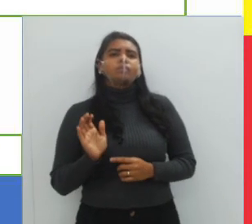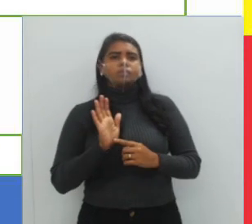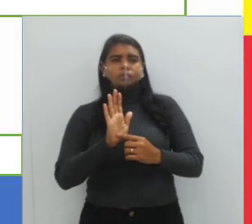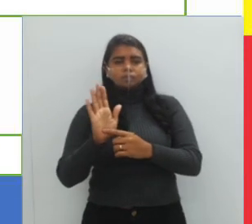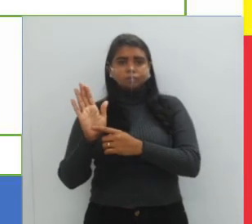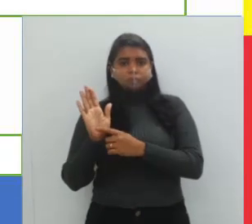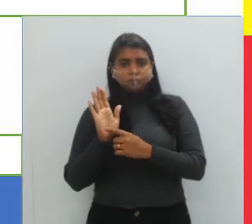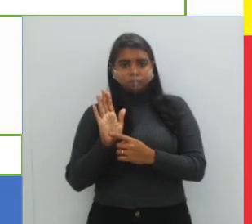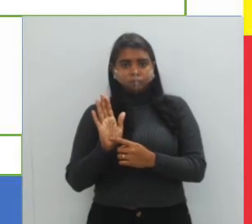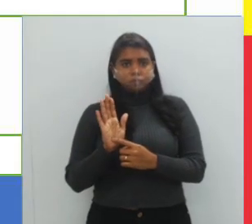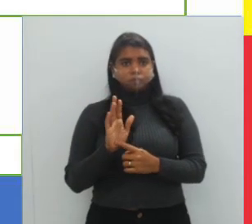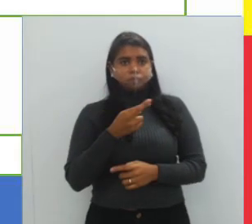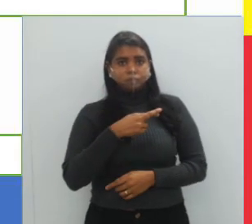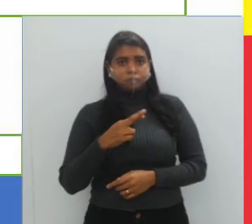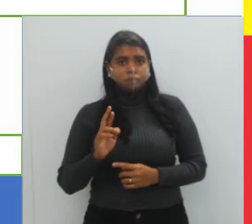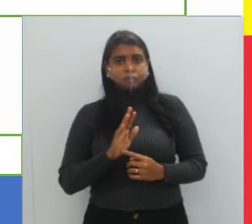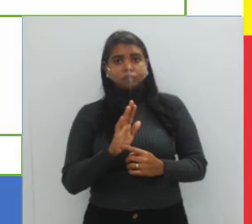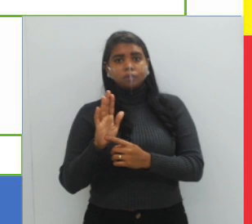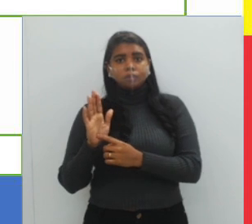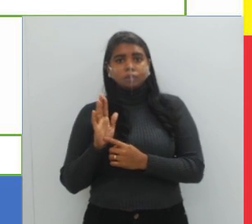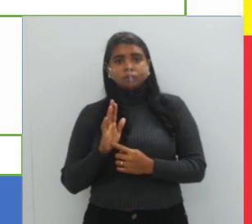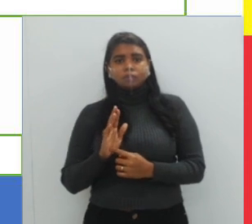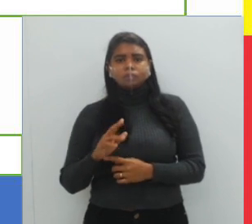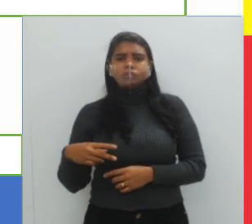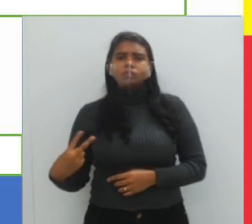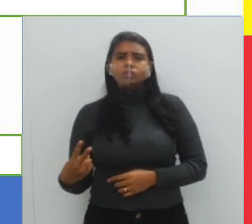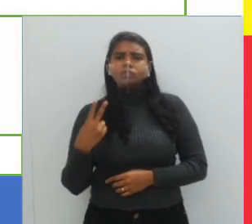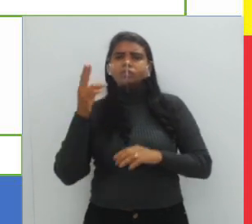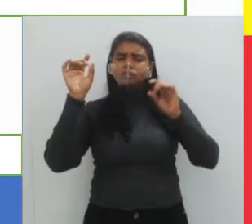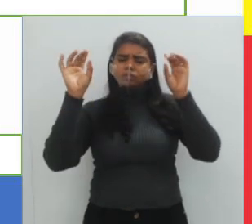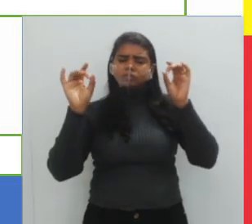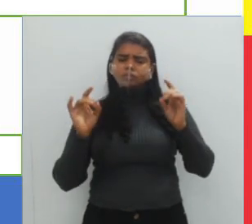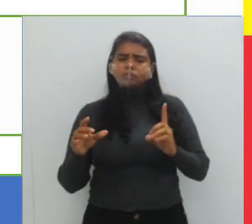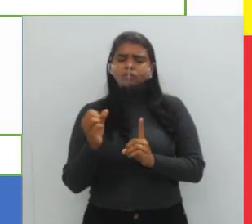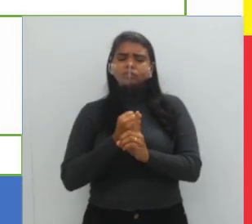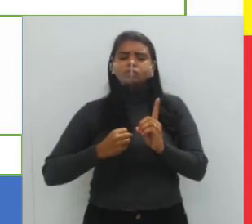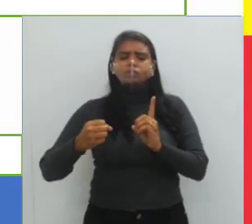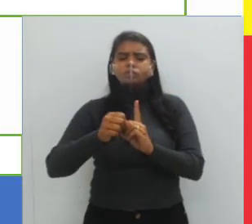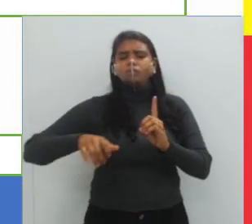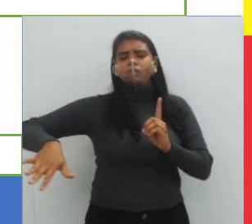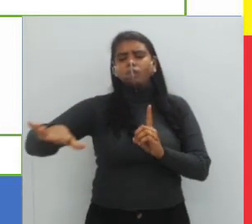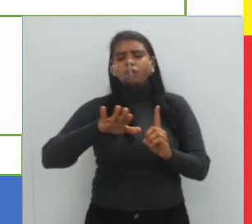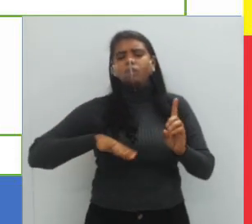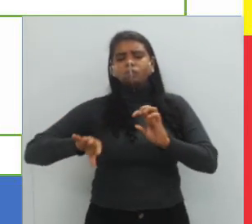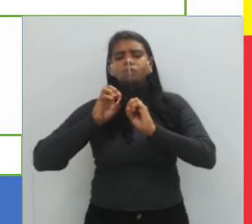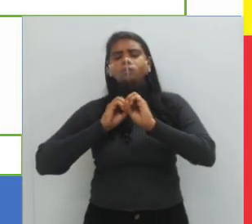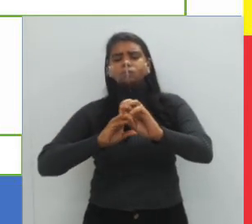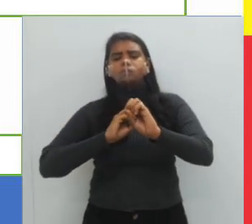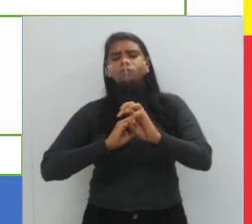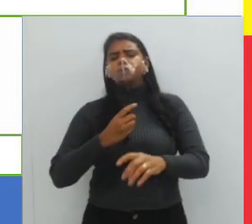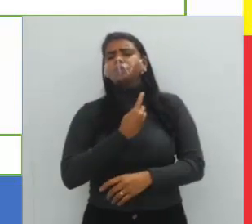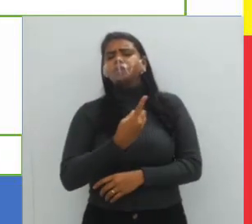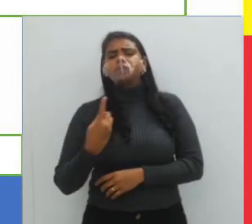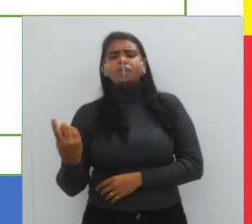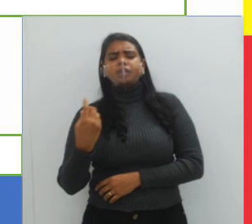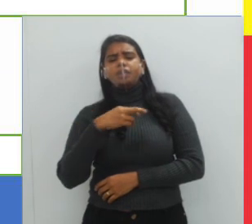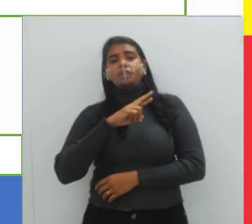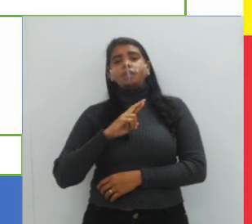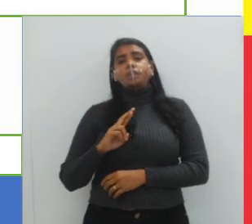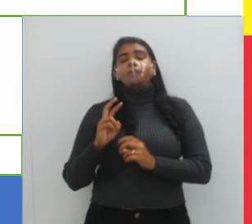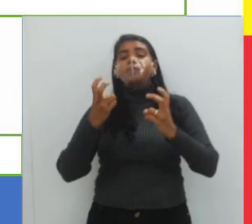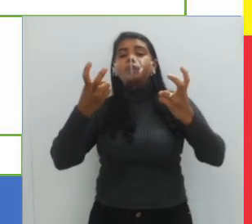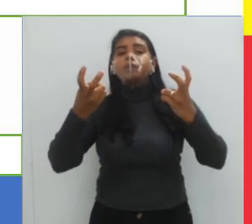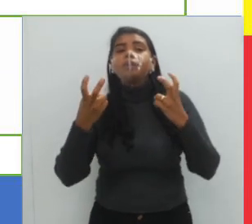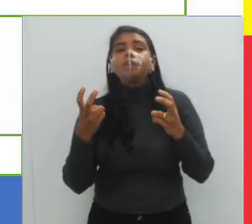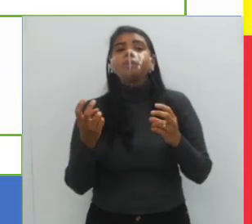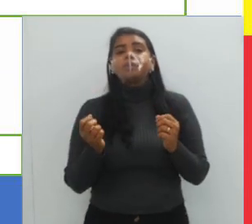símbolos religiosos exprime valores morais da sociedade, os ensinamentos da religião. Então vejam